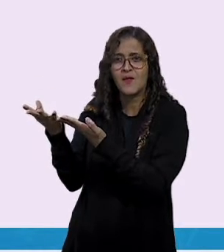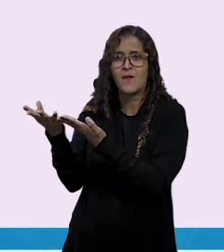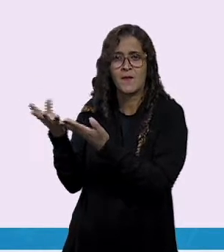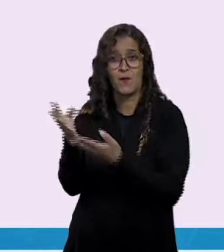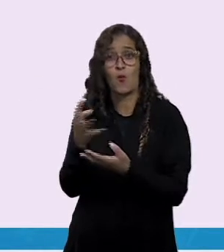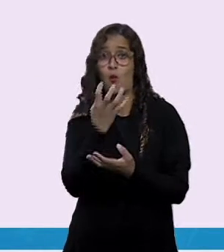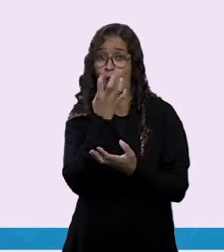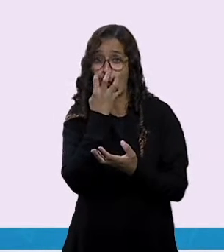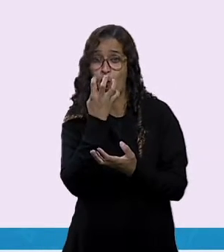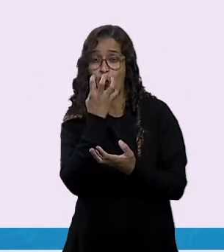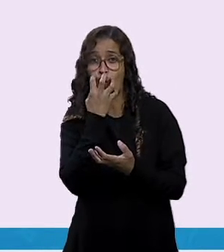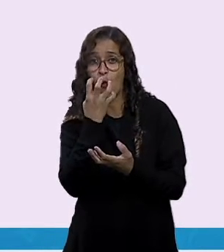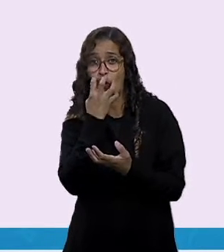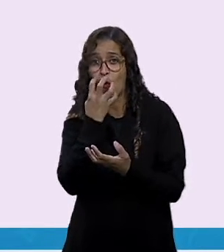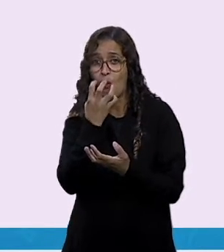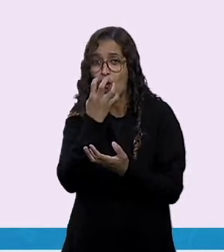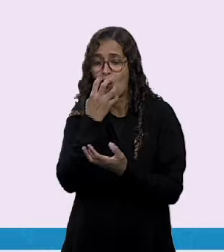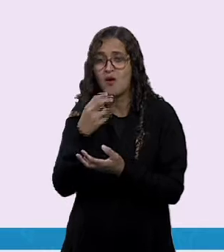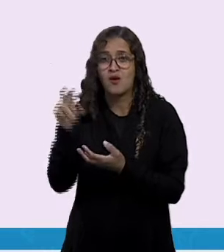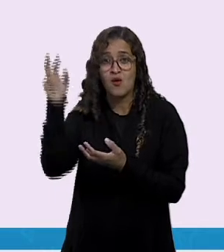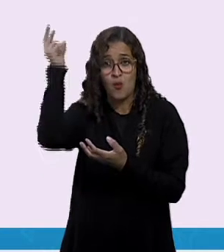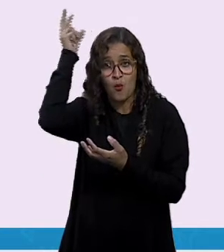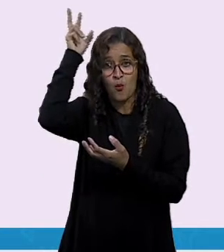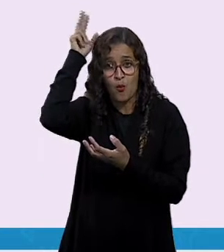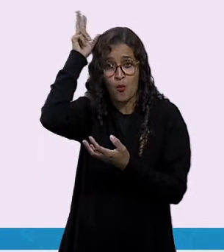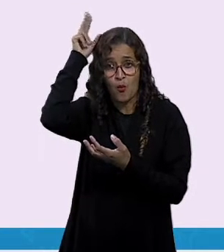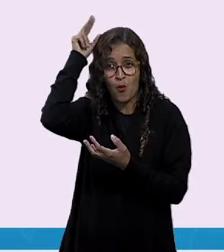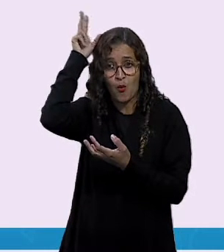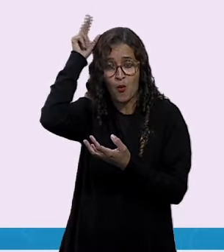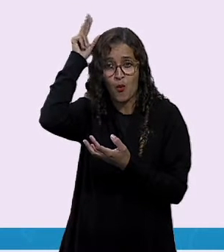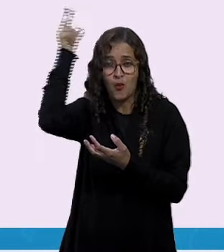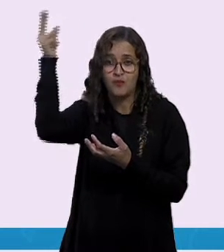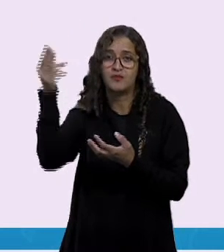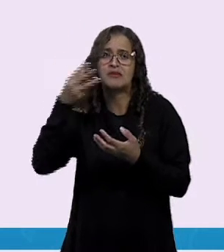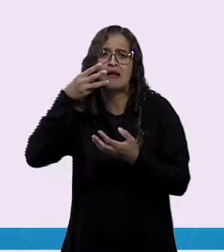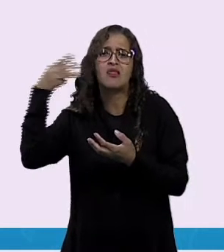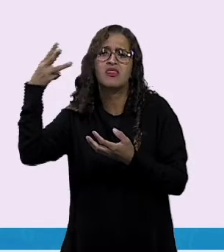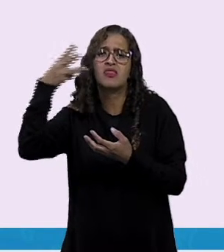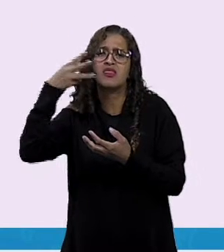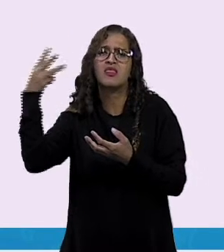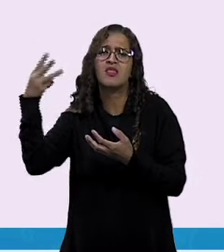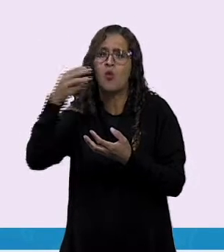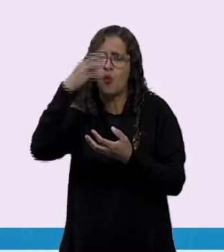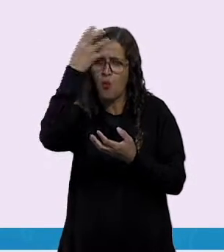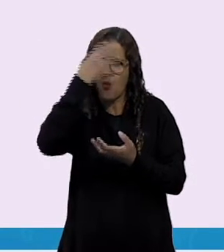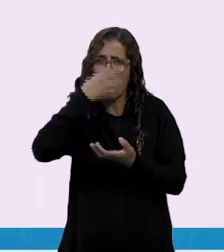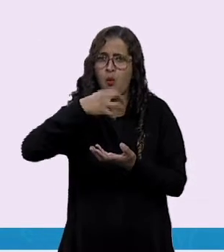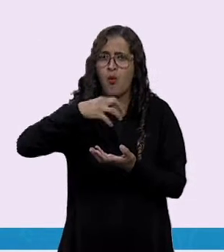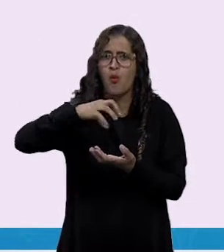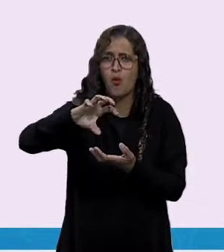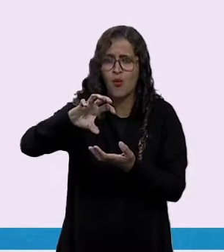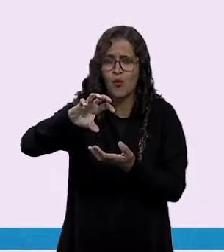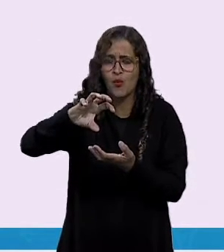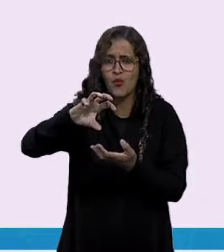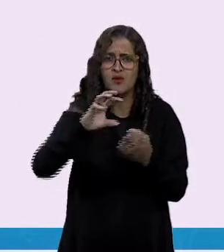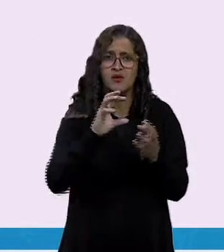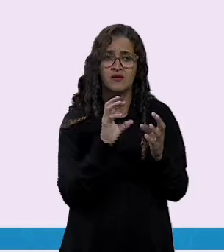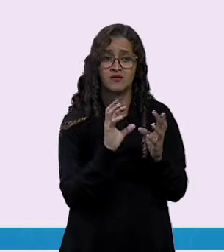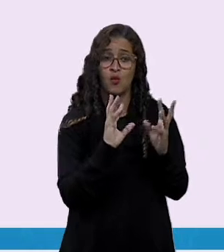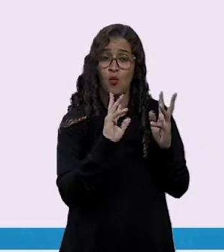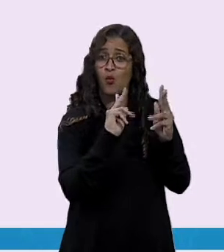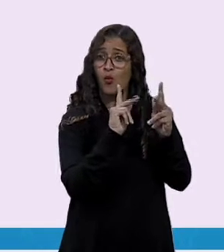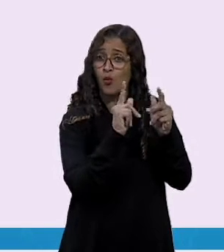mundo, o cachorro, o coelho, o gatinho, o elefante. Todos esses animais